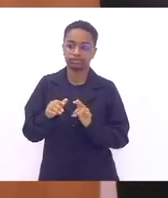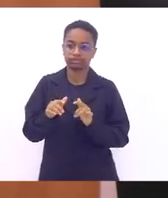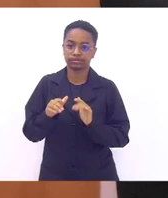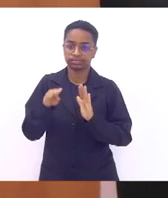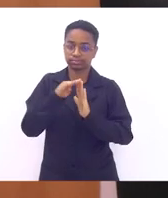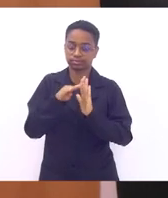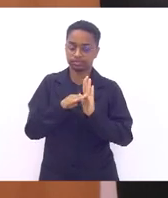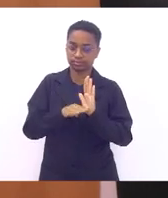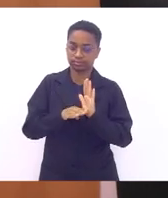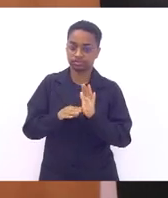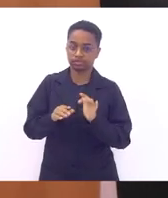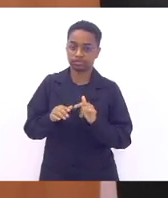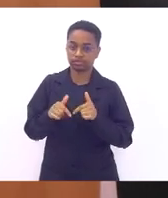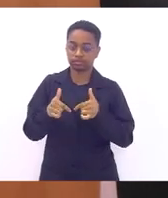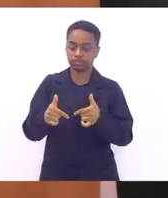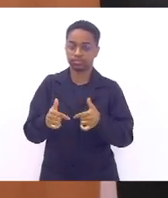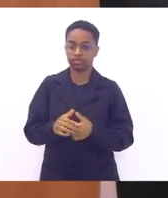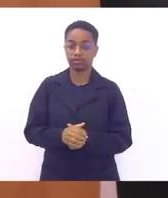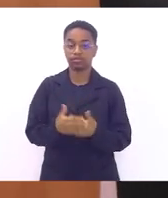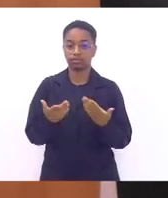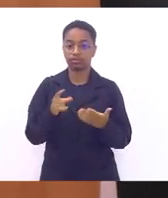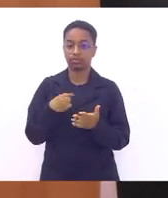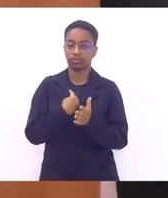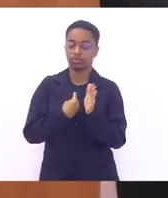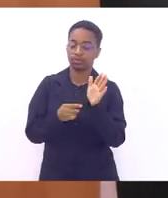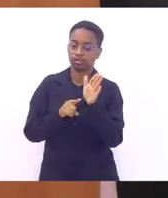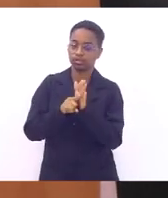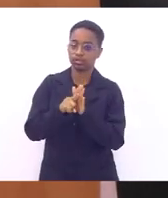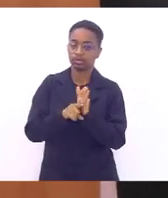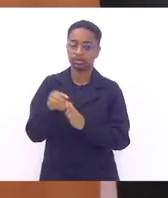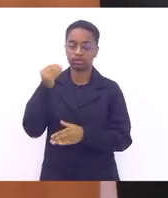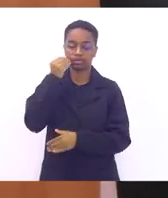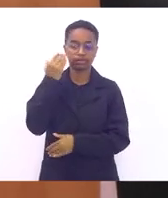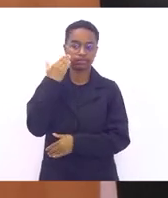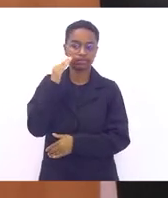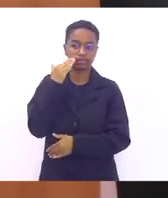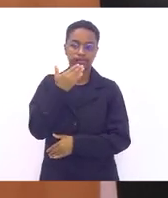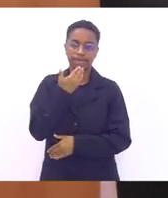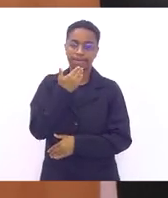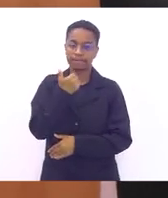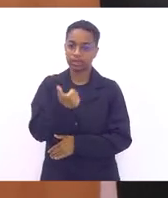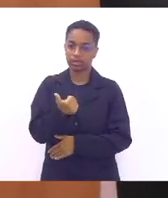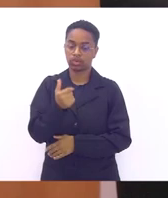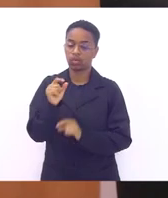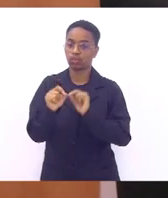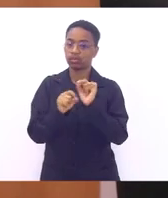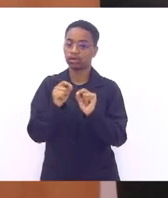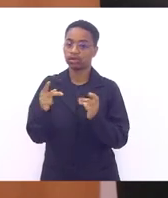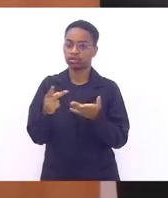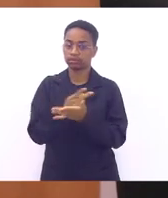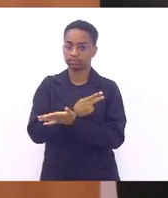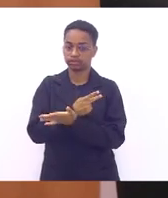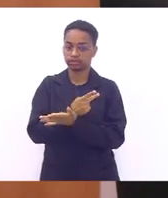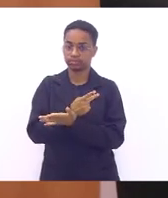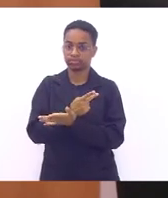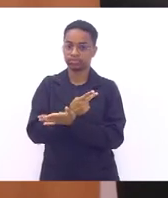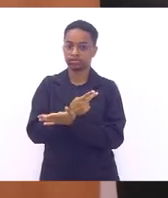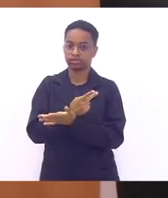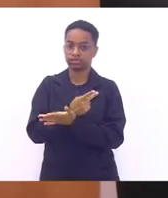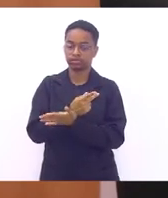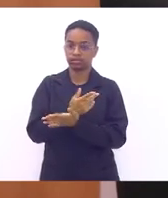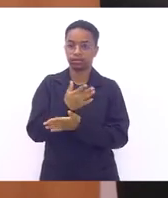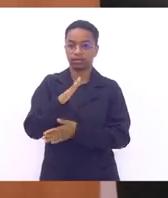esse estudo, o que a gente espera fazer é compreender melhor o que está acontecendo em termos de